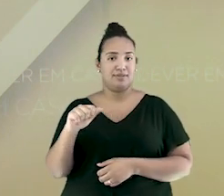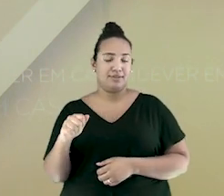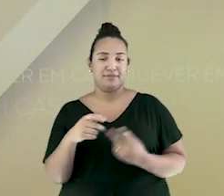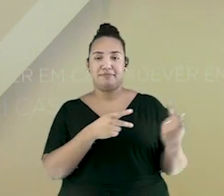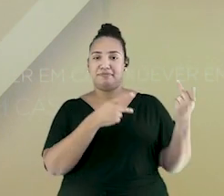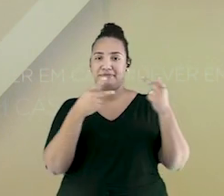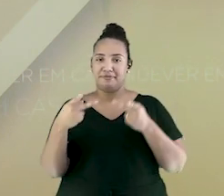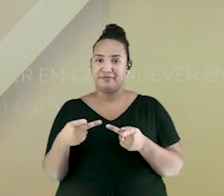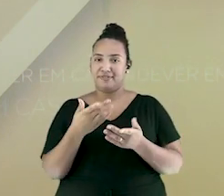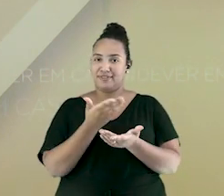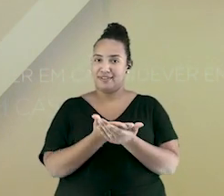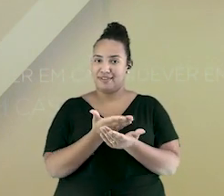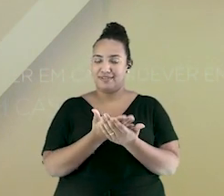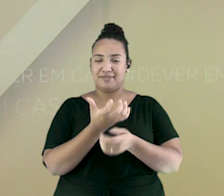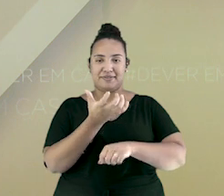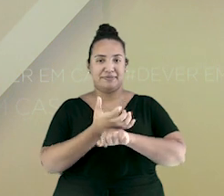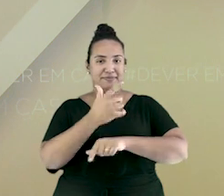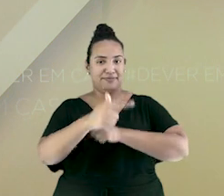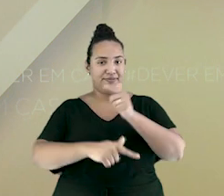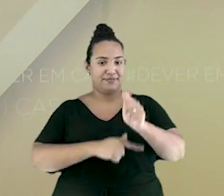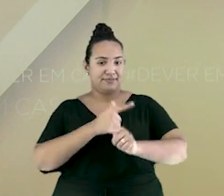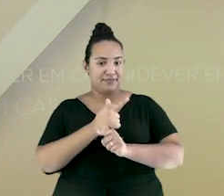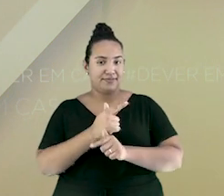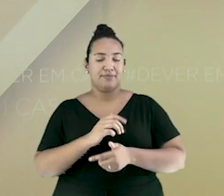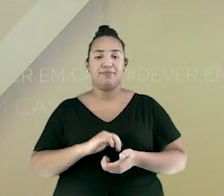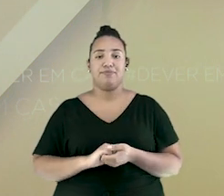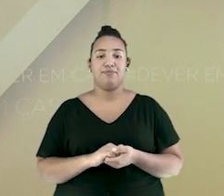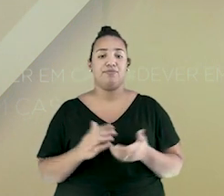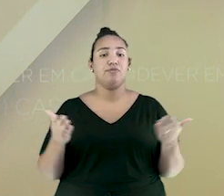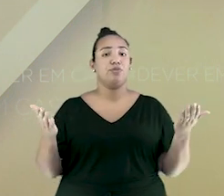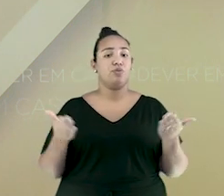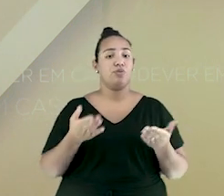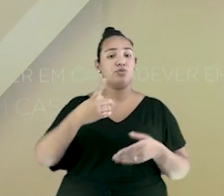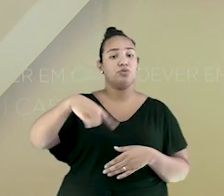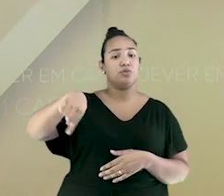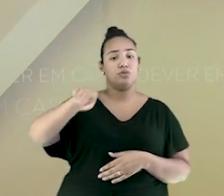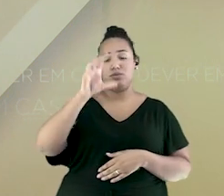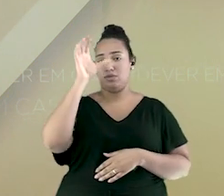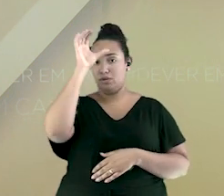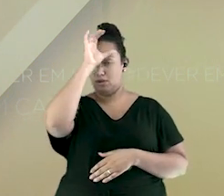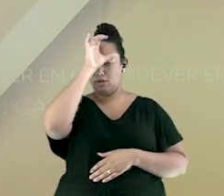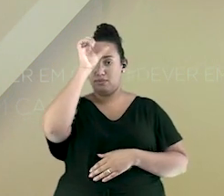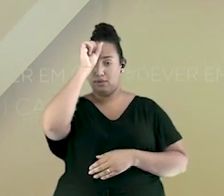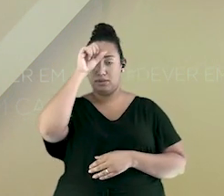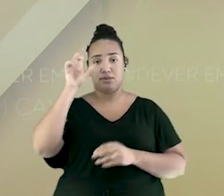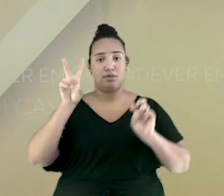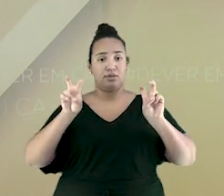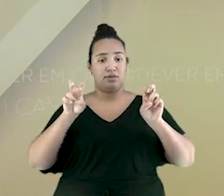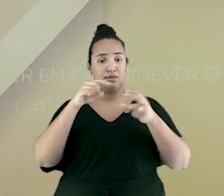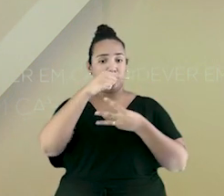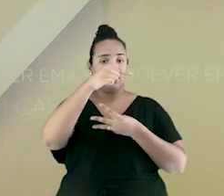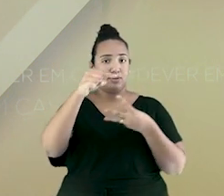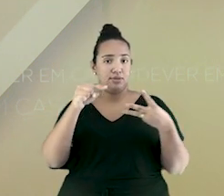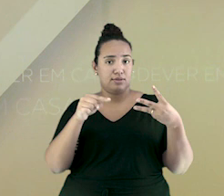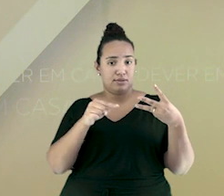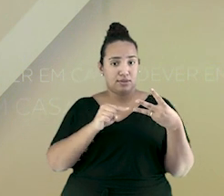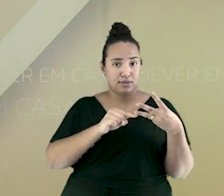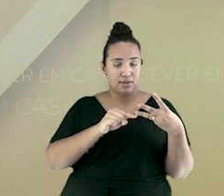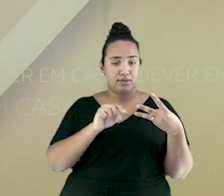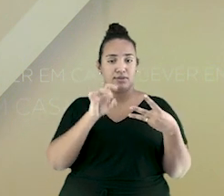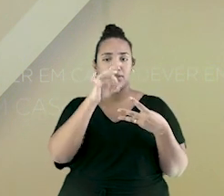Bem-vindos à nossa aula de Geografia. Hoje, a nossa aula vai falar sobre limite, divisa